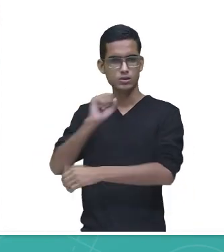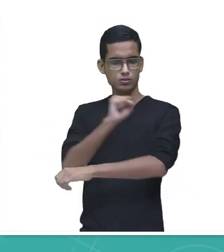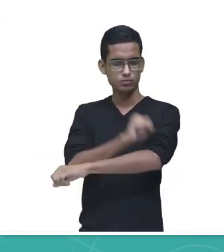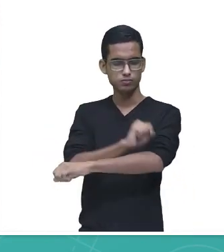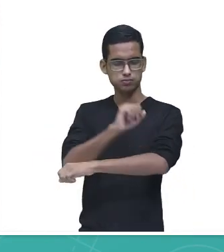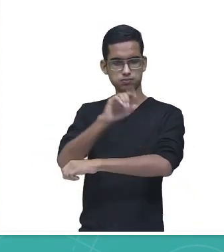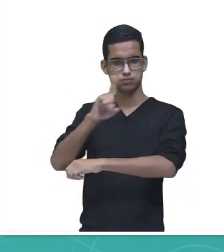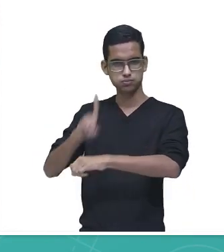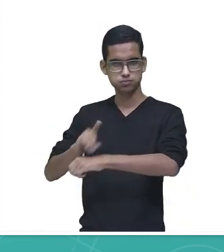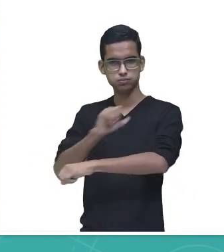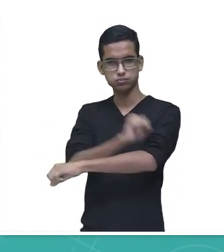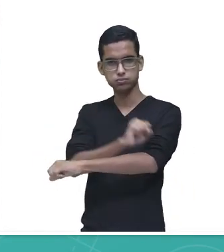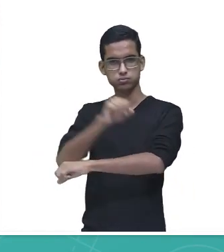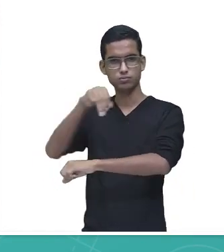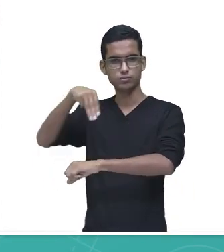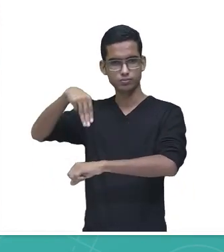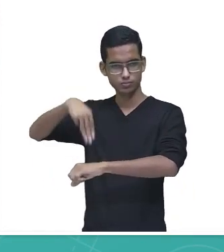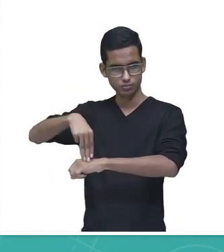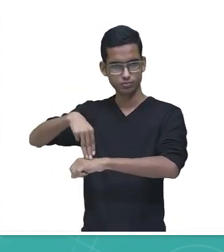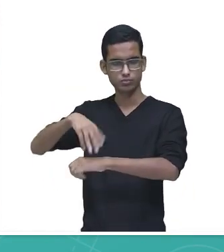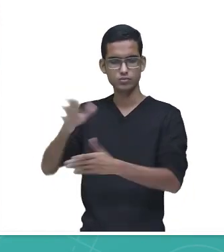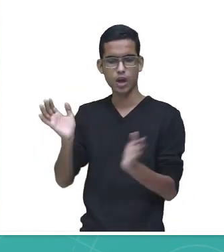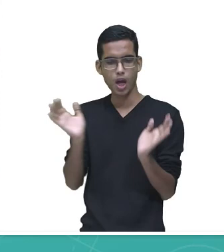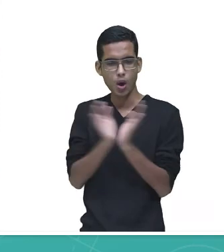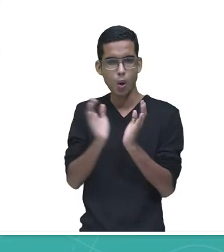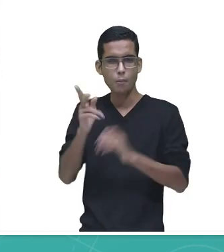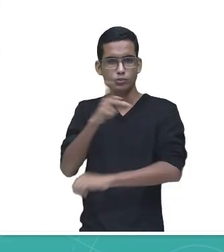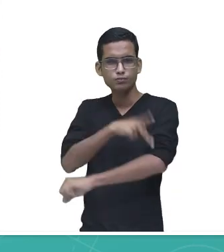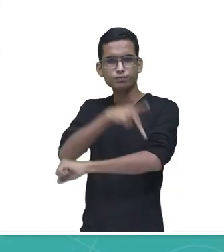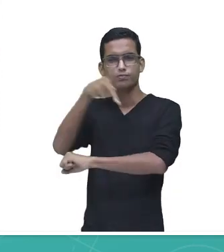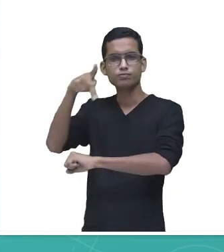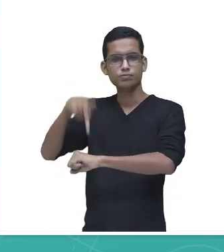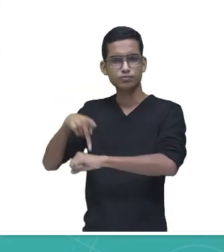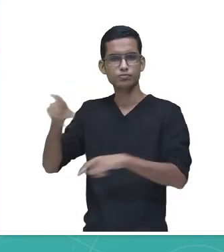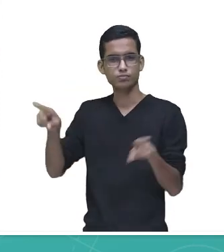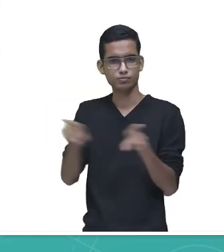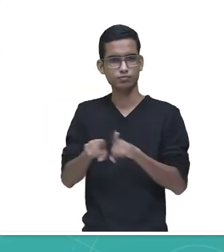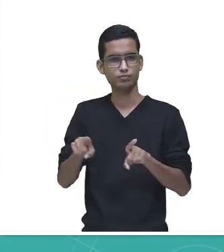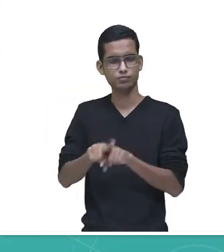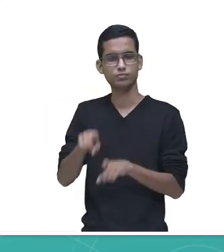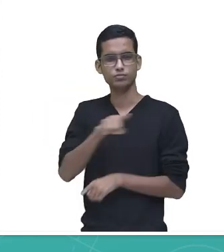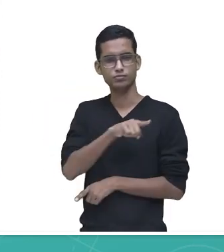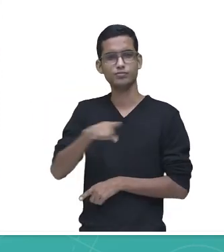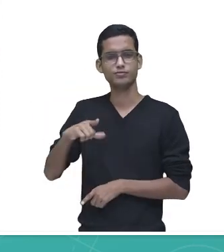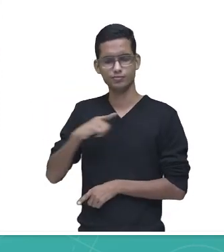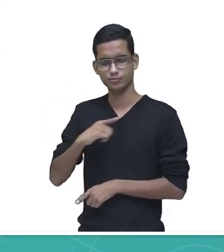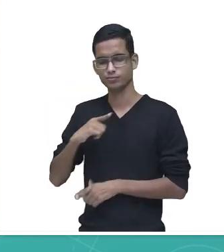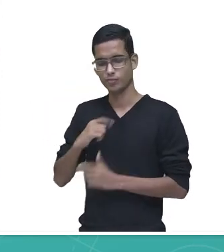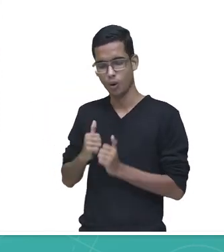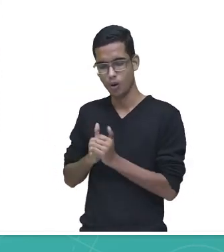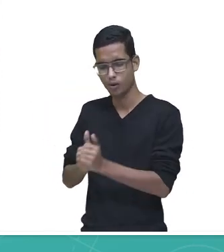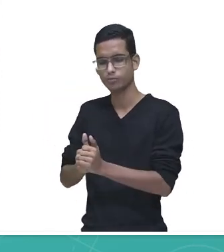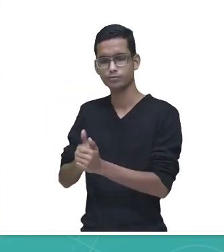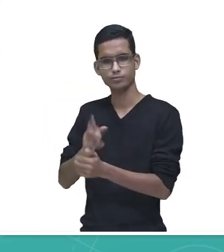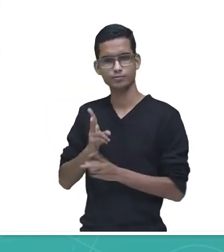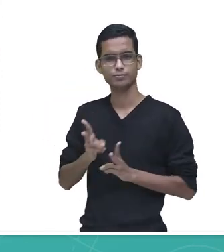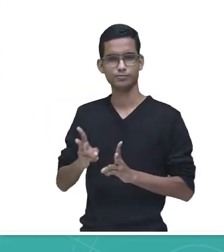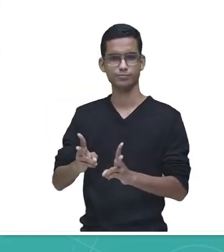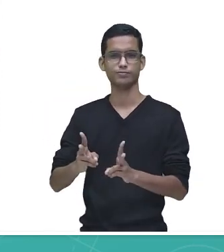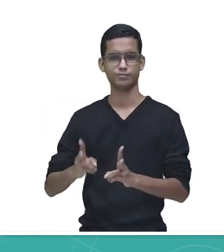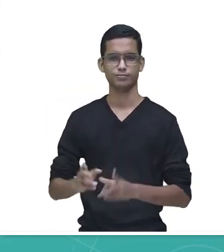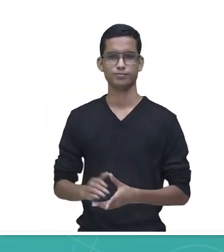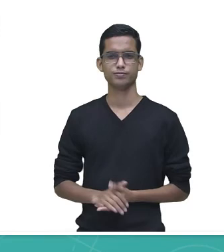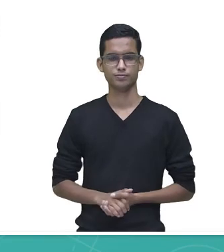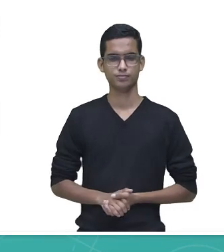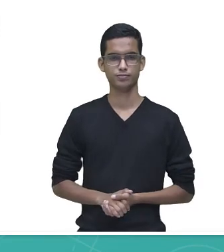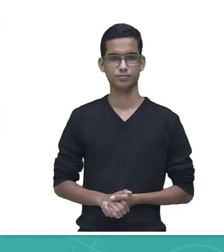Secretaria Estadual, pela equipe pedagógica. Você está muito bem assessorada, tá? Você não está sozinho. E não tem